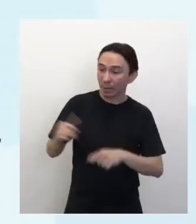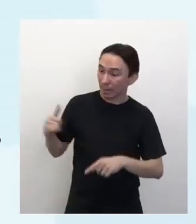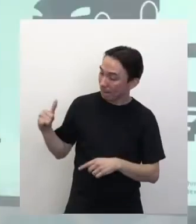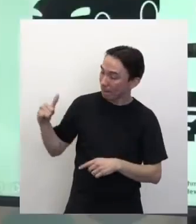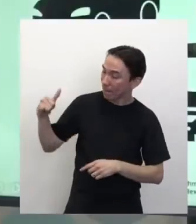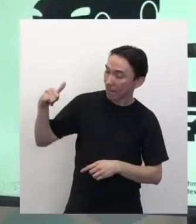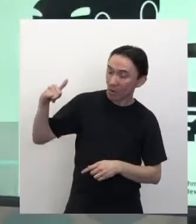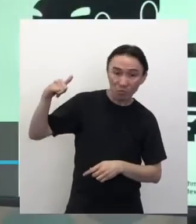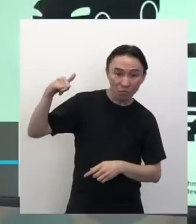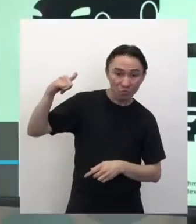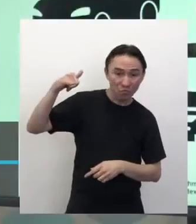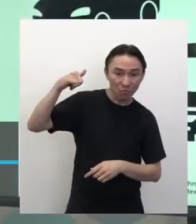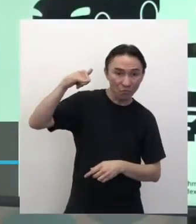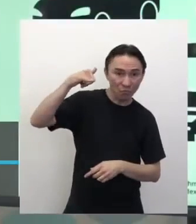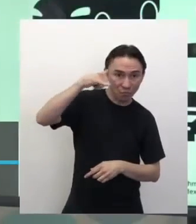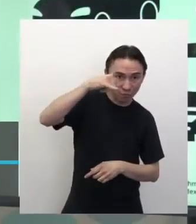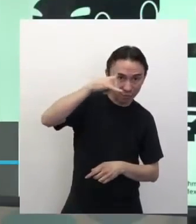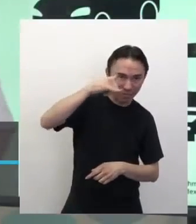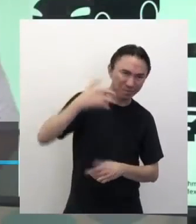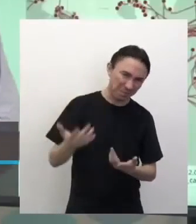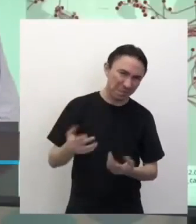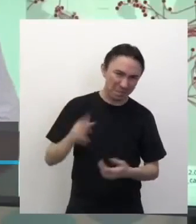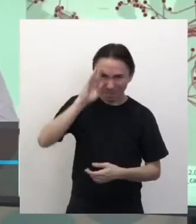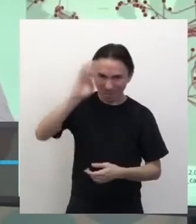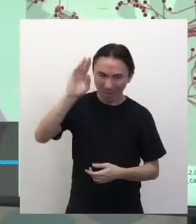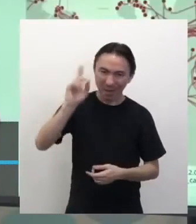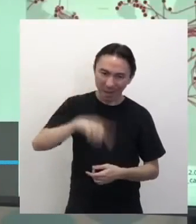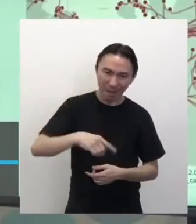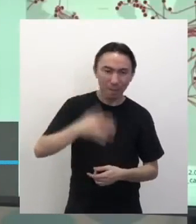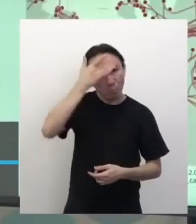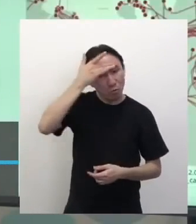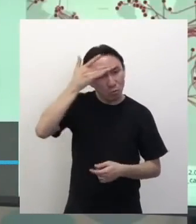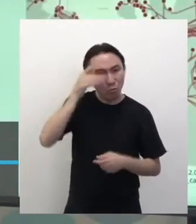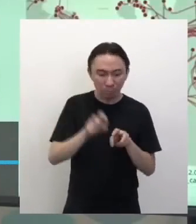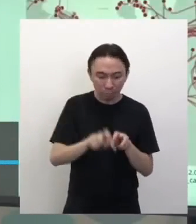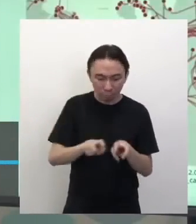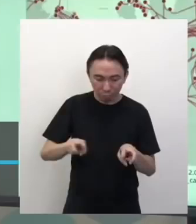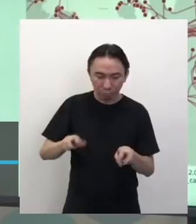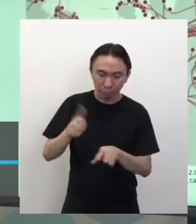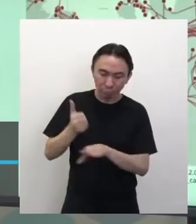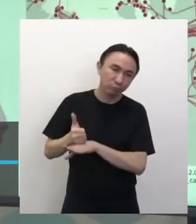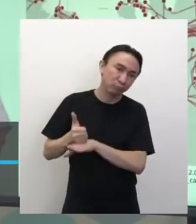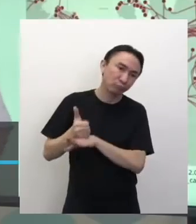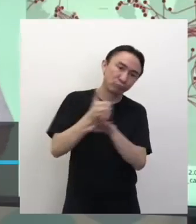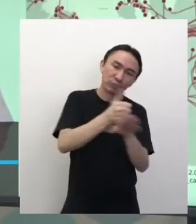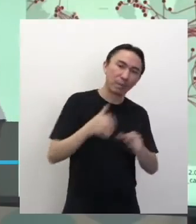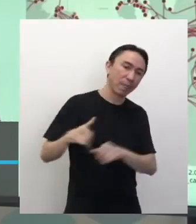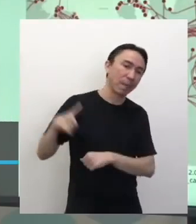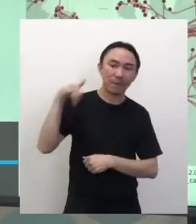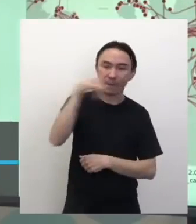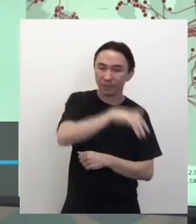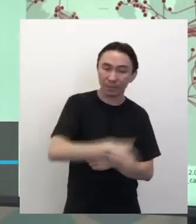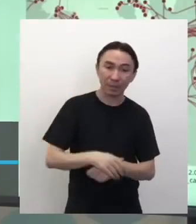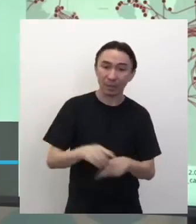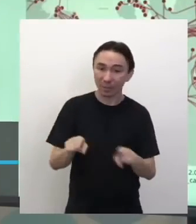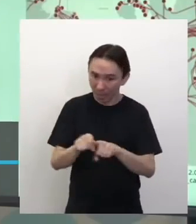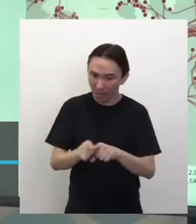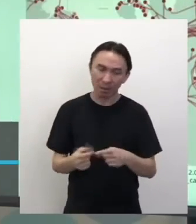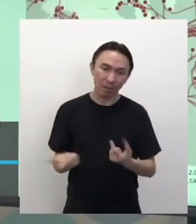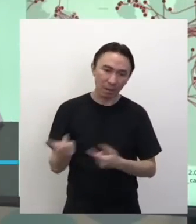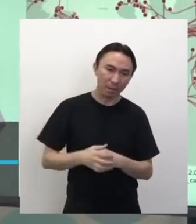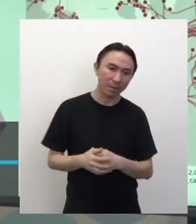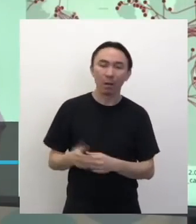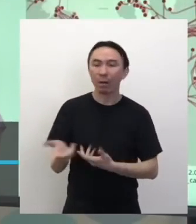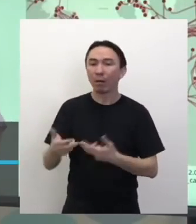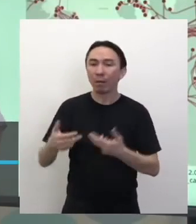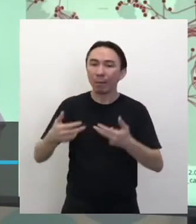fluxo de pessoas, tá certo? Logicamente o ônibus tem sua importância, né, os automóveis, mas esses três aí são os